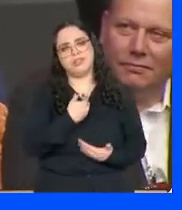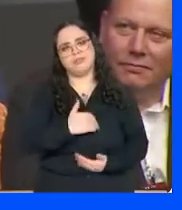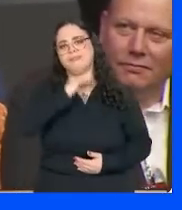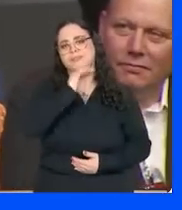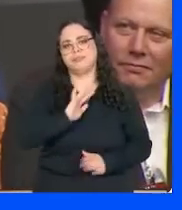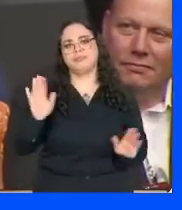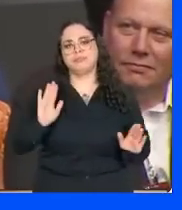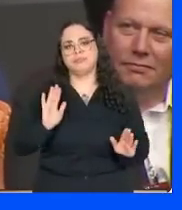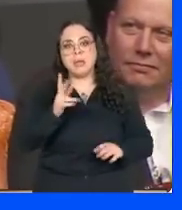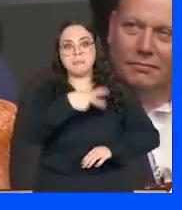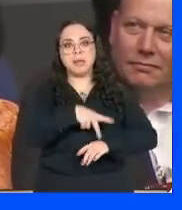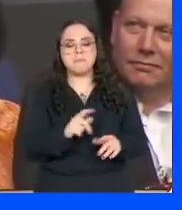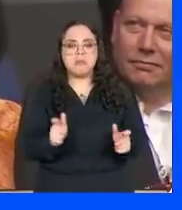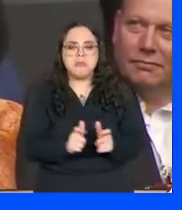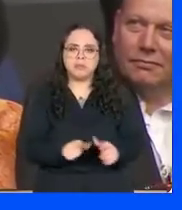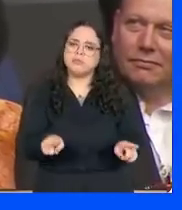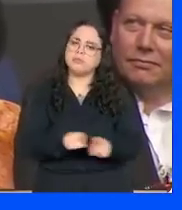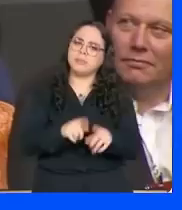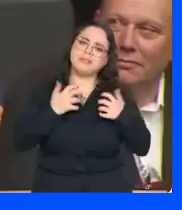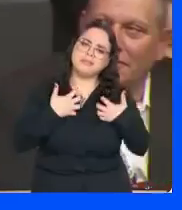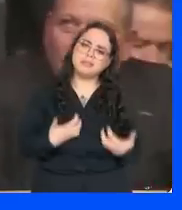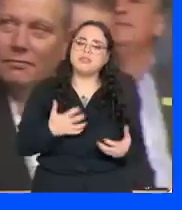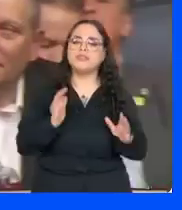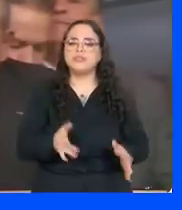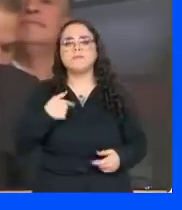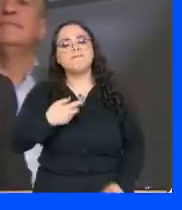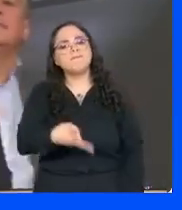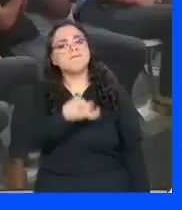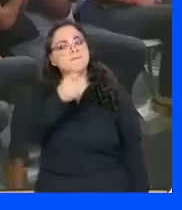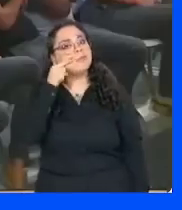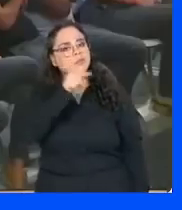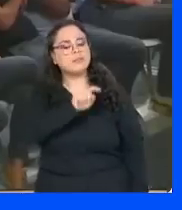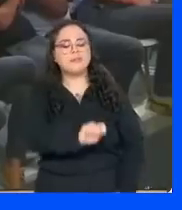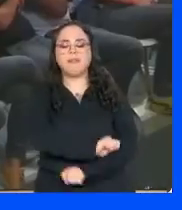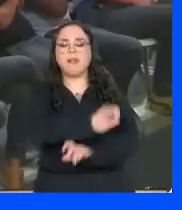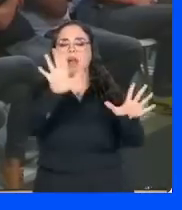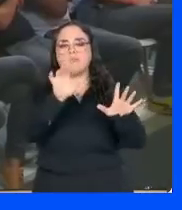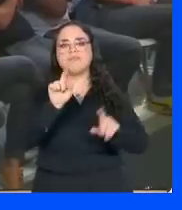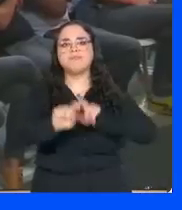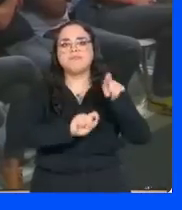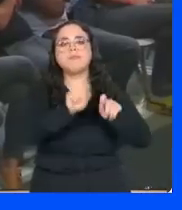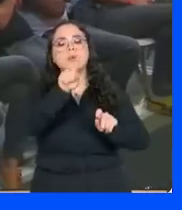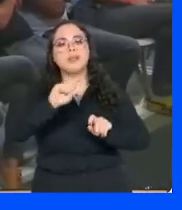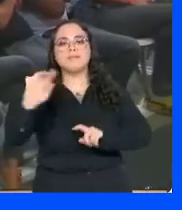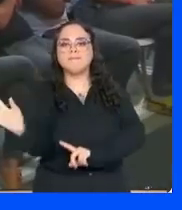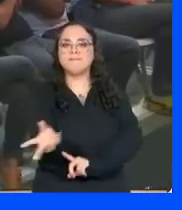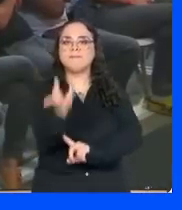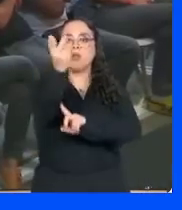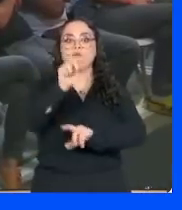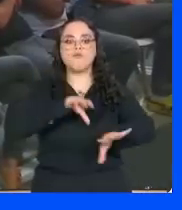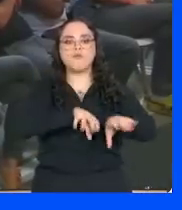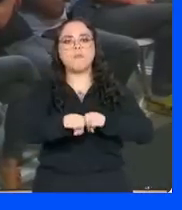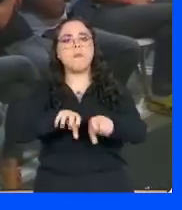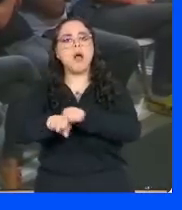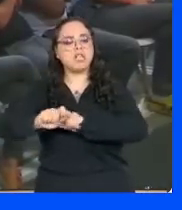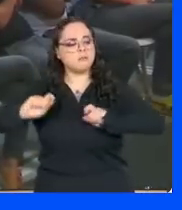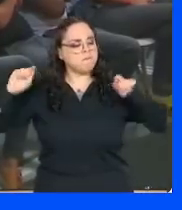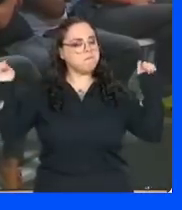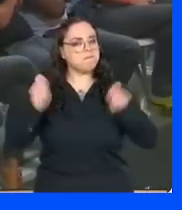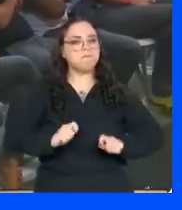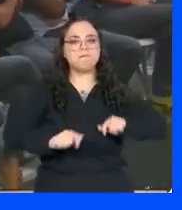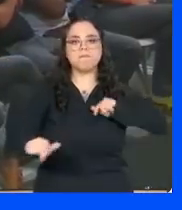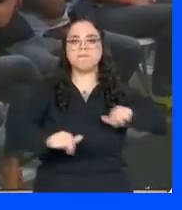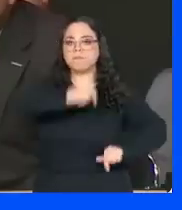e país pequeno. Eu fico feliz quando vocês percebem com muita nitidez a qualificação, a competência